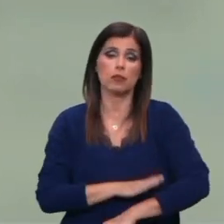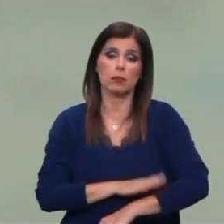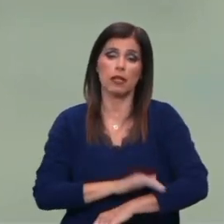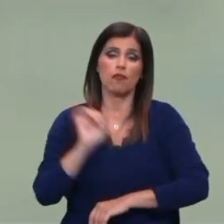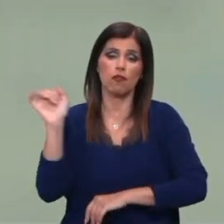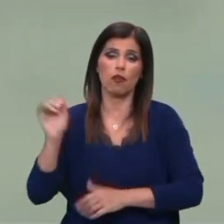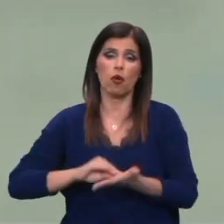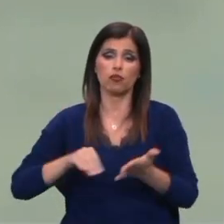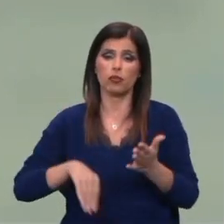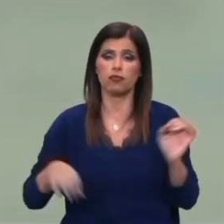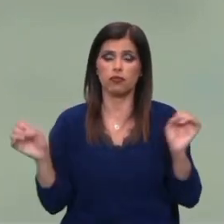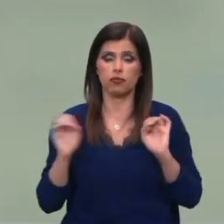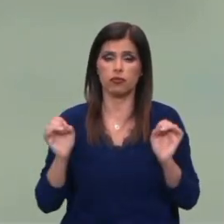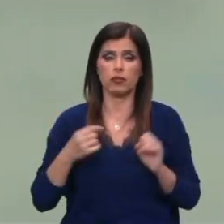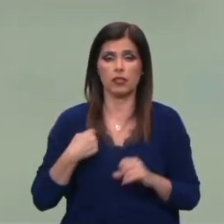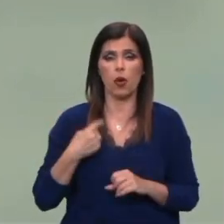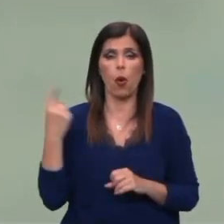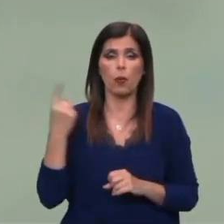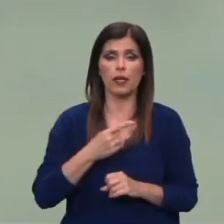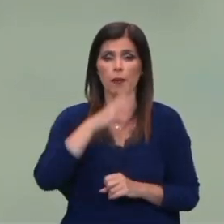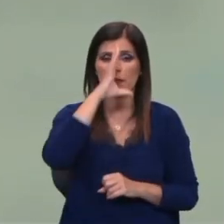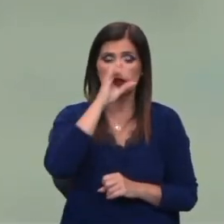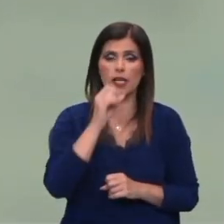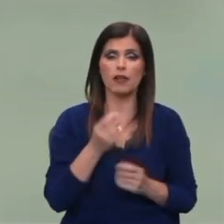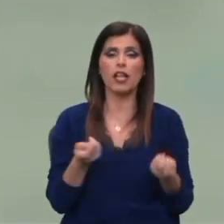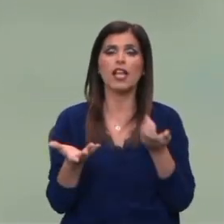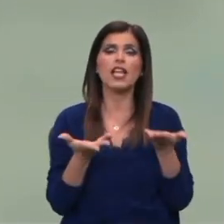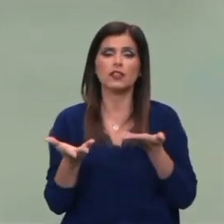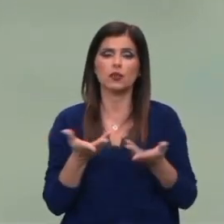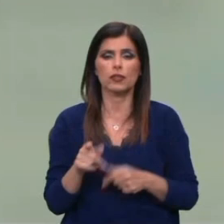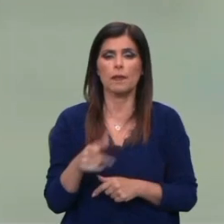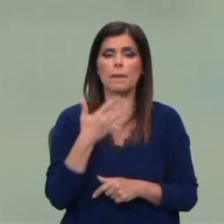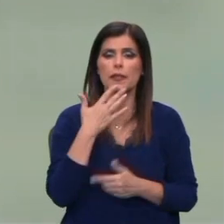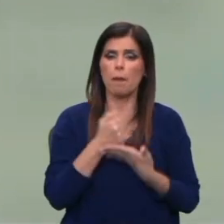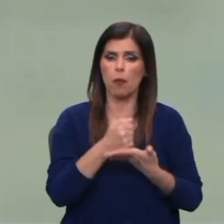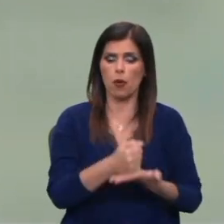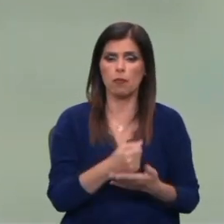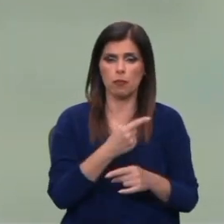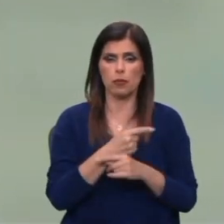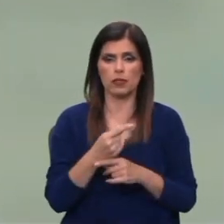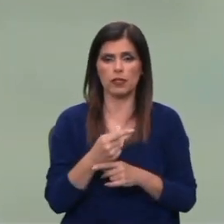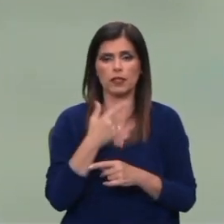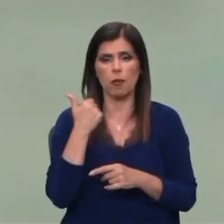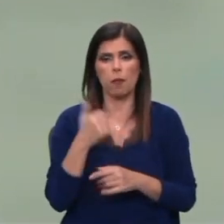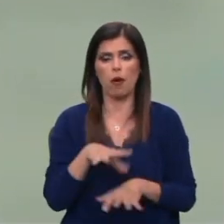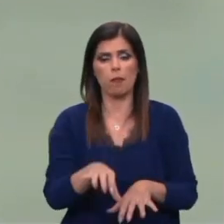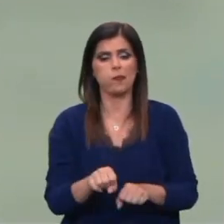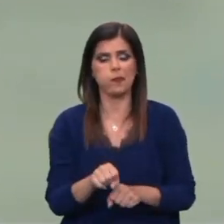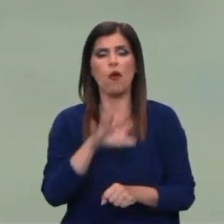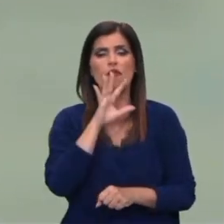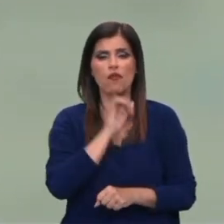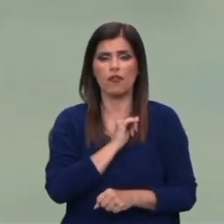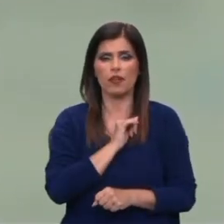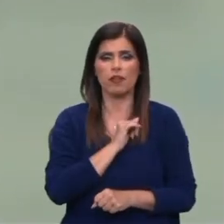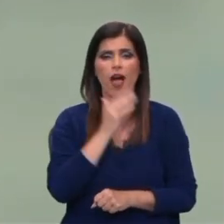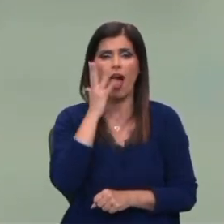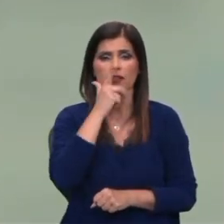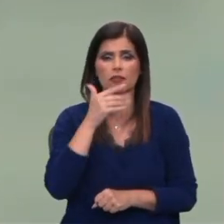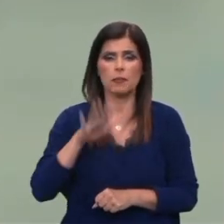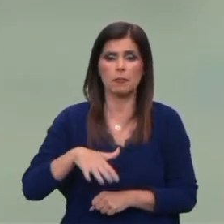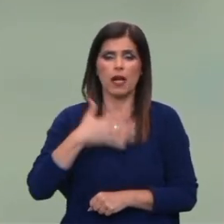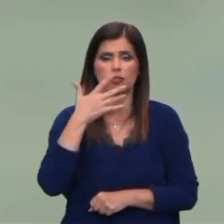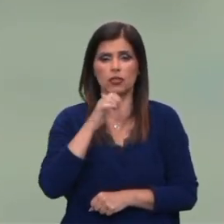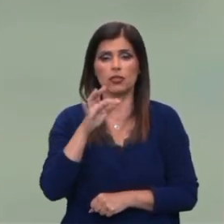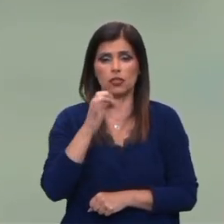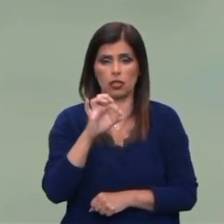contrato. Vejo-me obrigado a ir ao Ministério das Relações Exteriores pedir ajuda porque não podem reter o meu filho menor de idade. Preciso